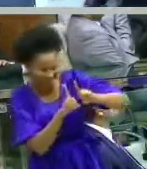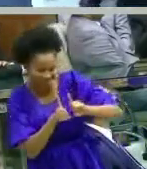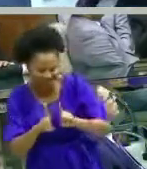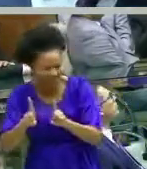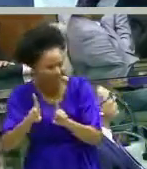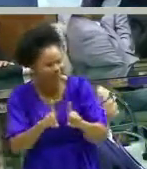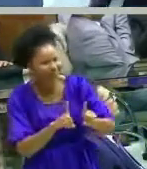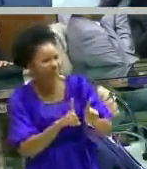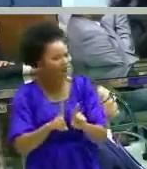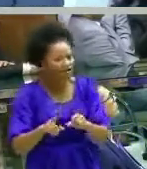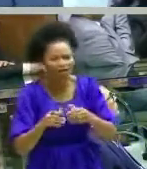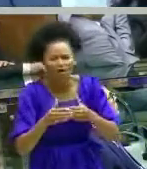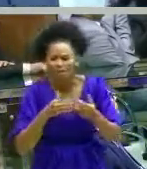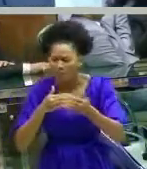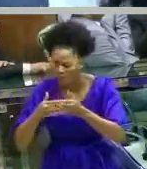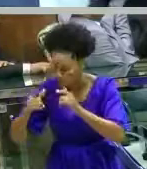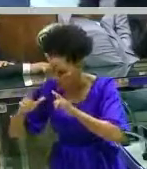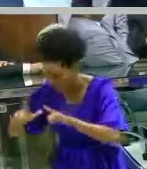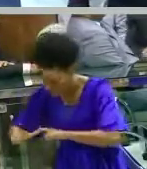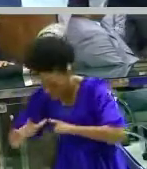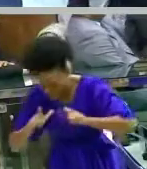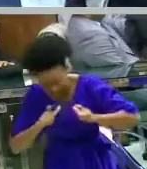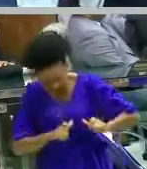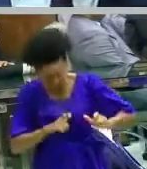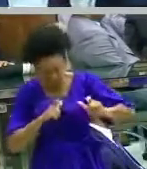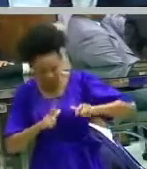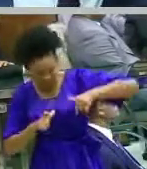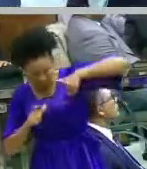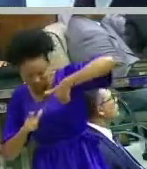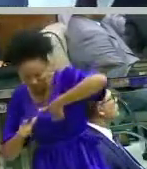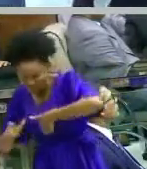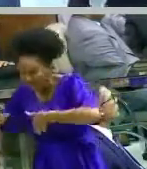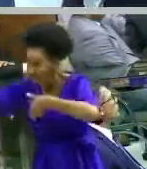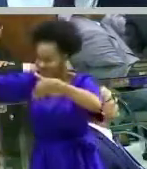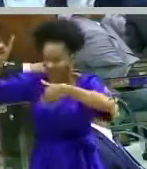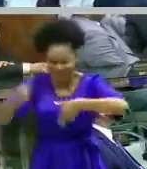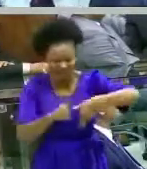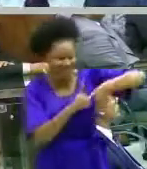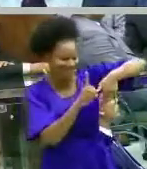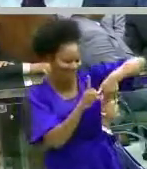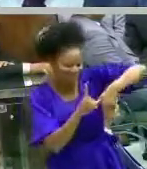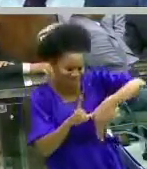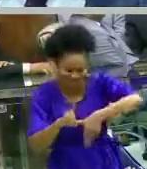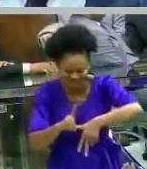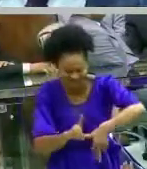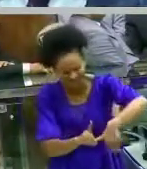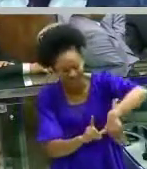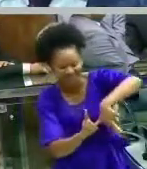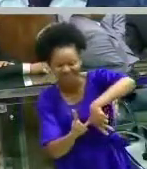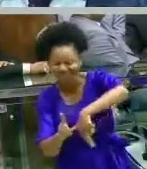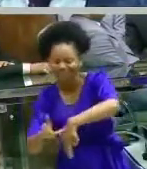Onde andares, contigo eu irei.